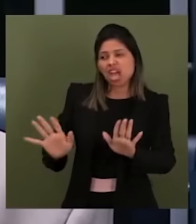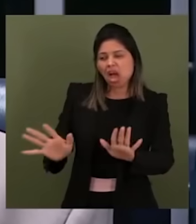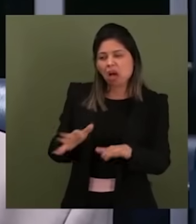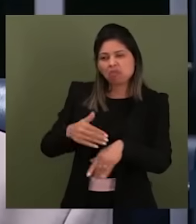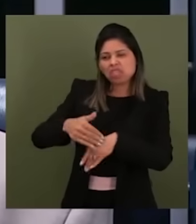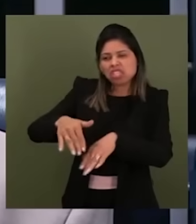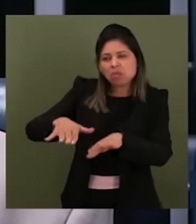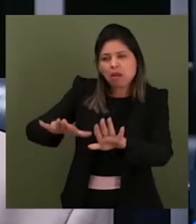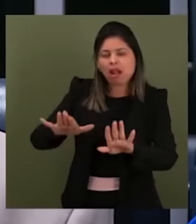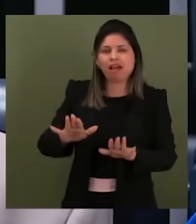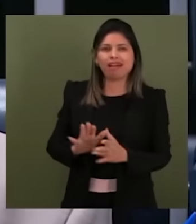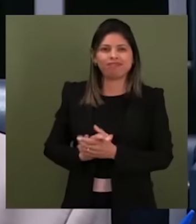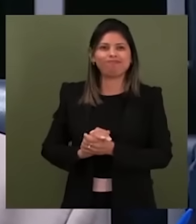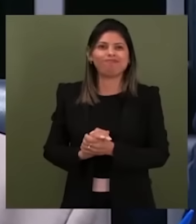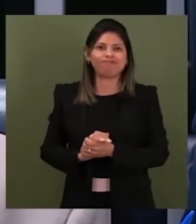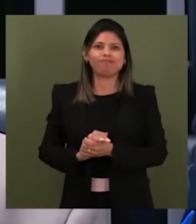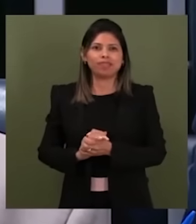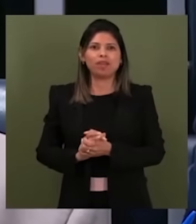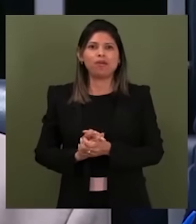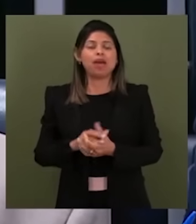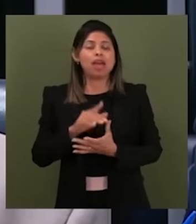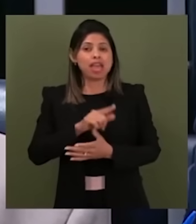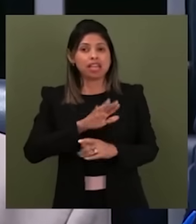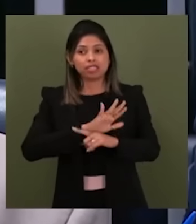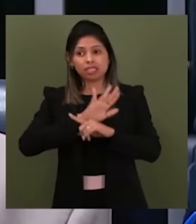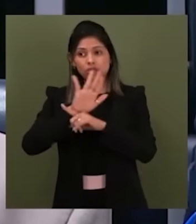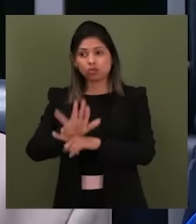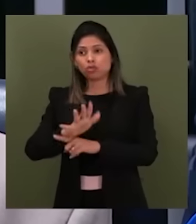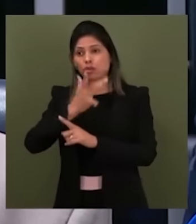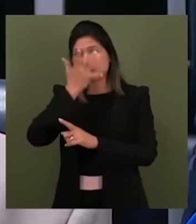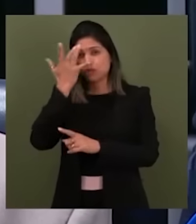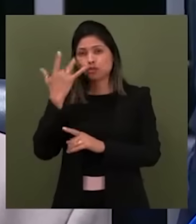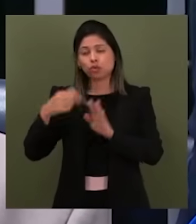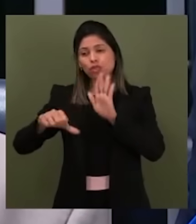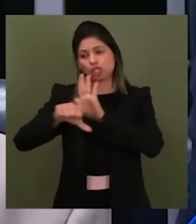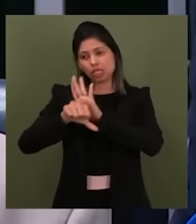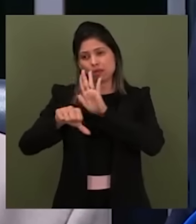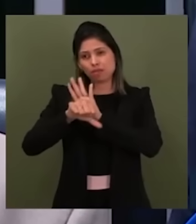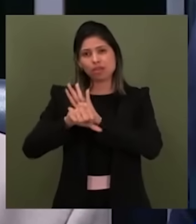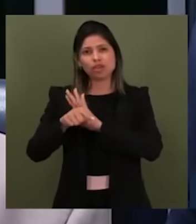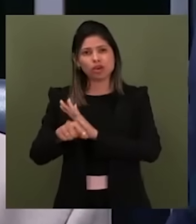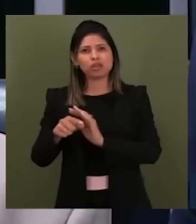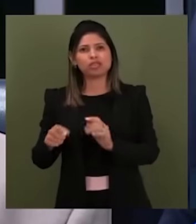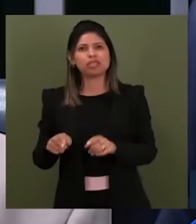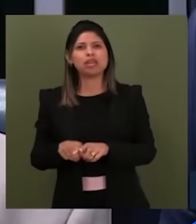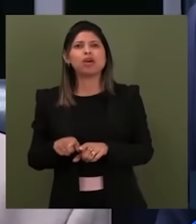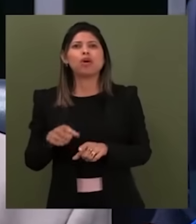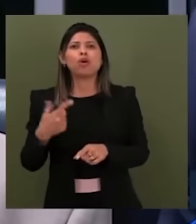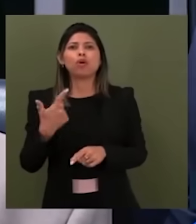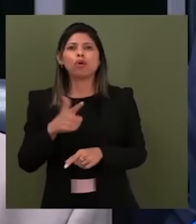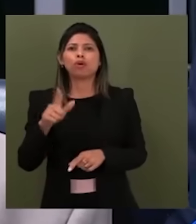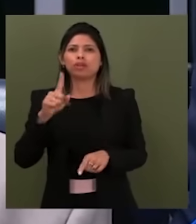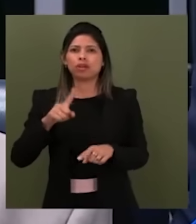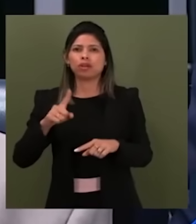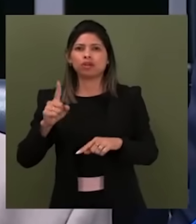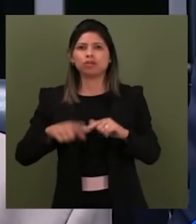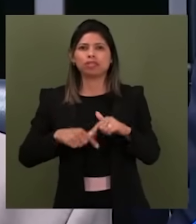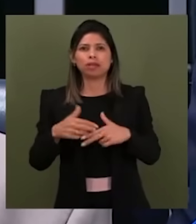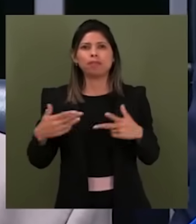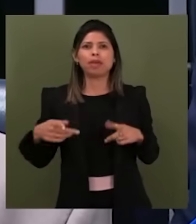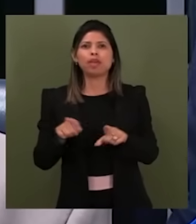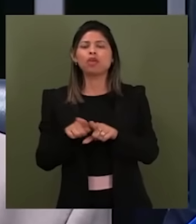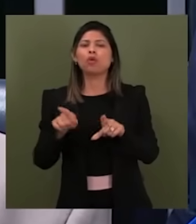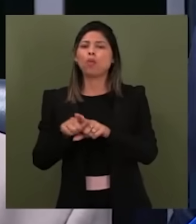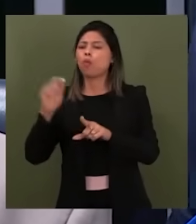criminoso. E outra coisa, tirou o Brasil do consenso de Genebra.